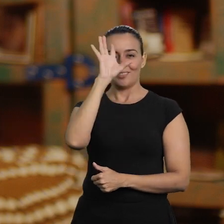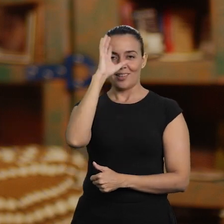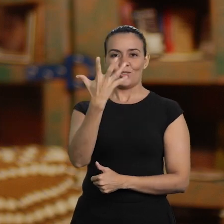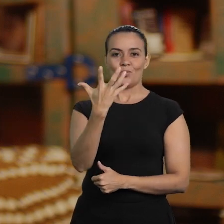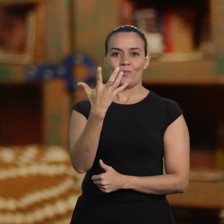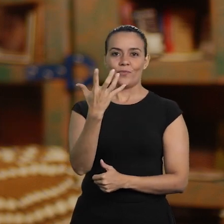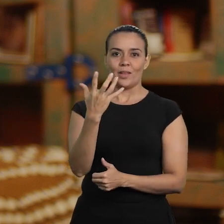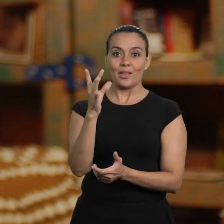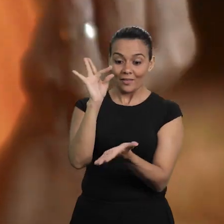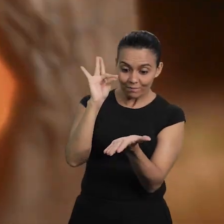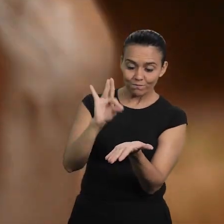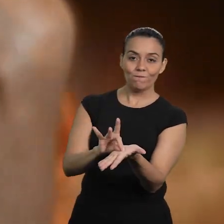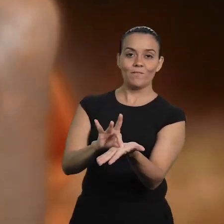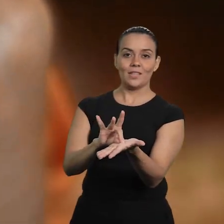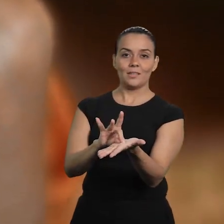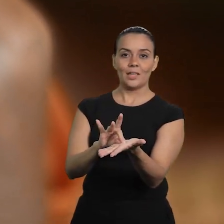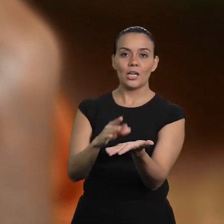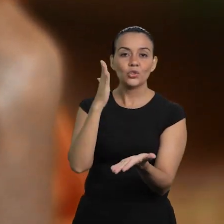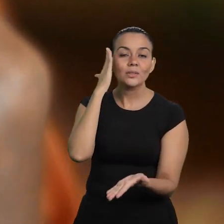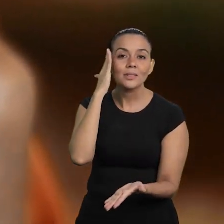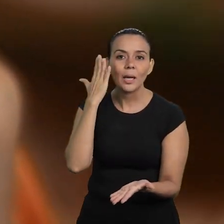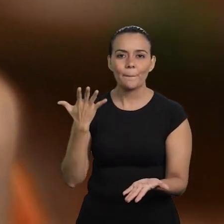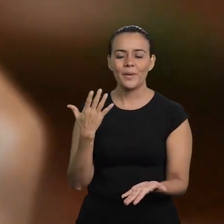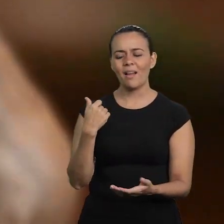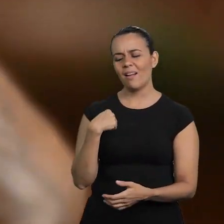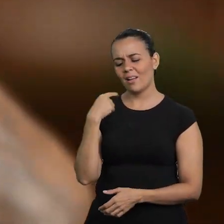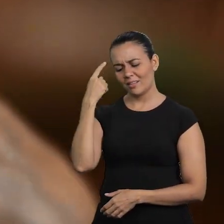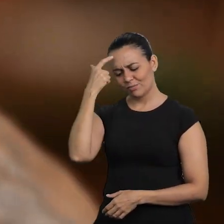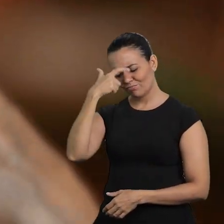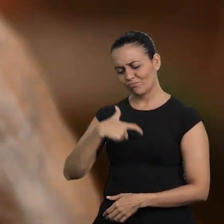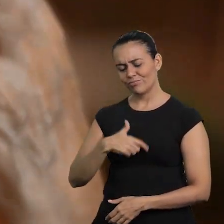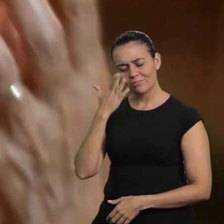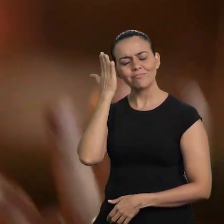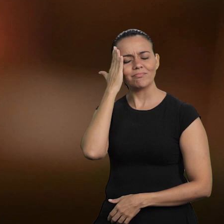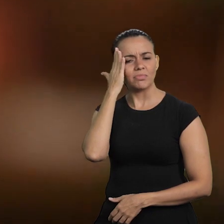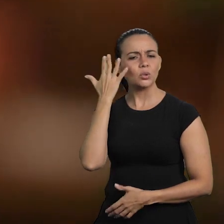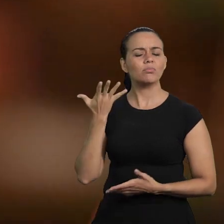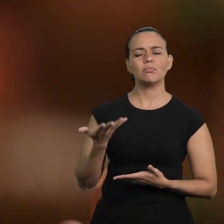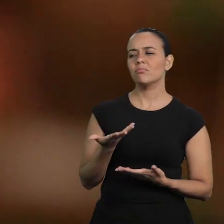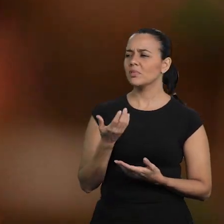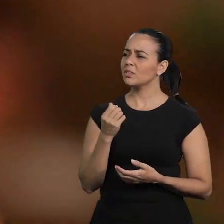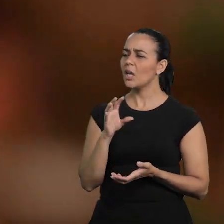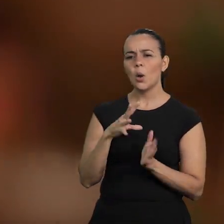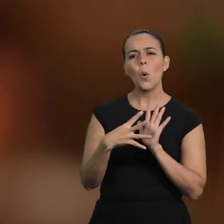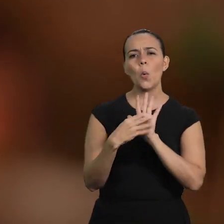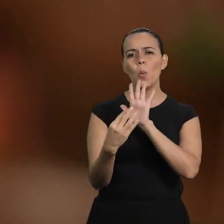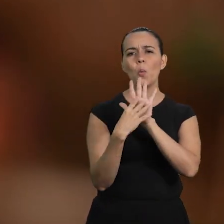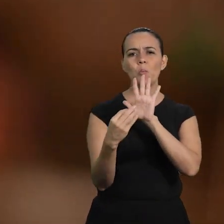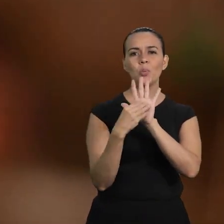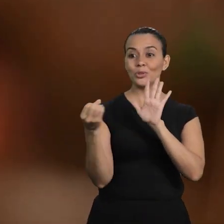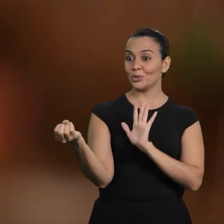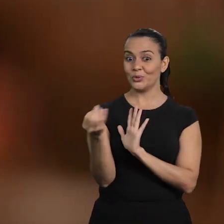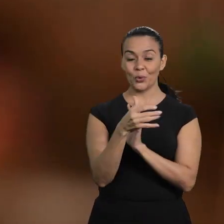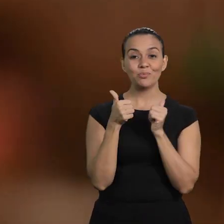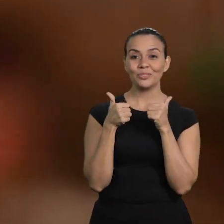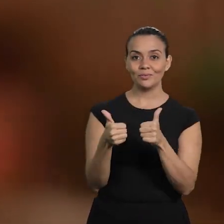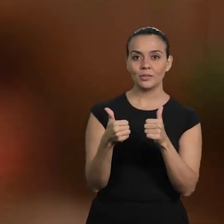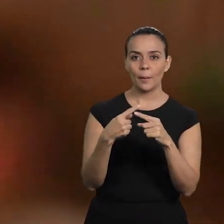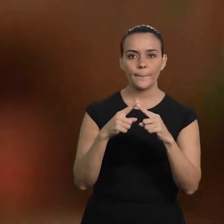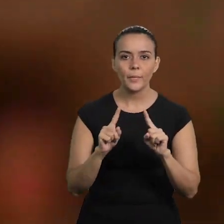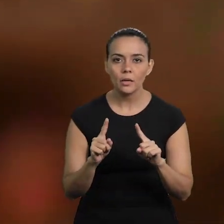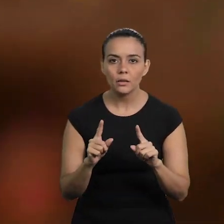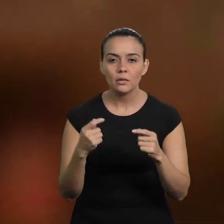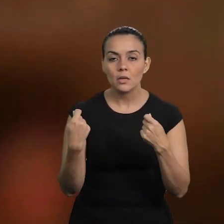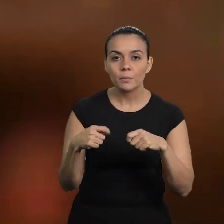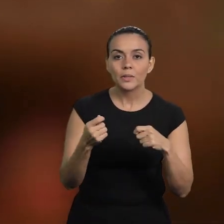mais legítimo. E nos abrir, porque às vezes a gente está pensando que a gente está levando um modelo inovador para a região,